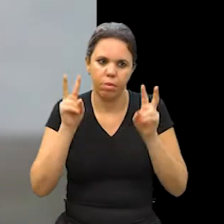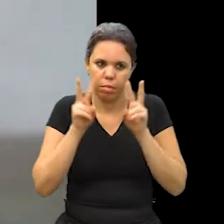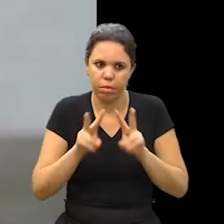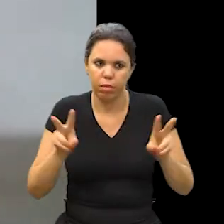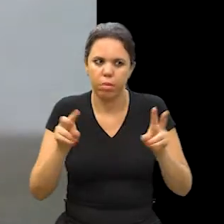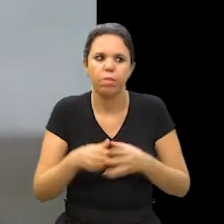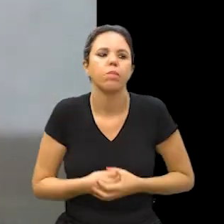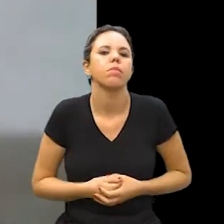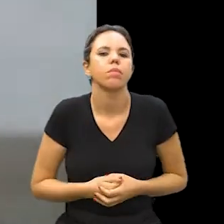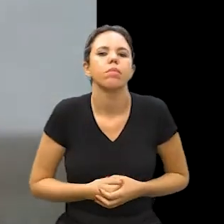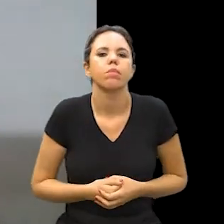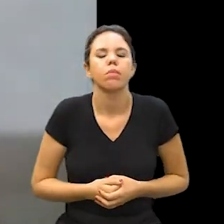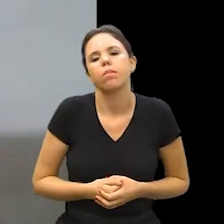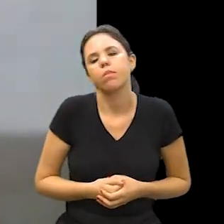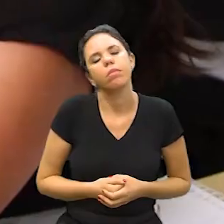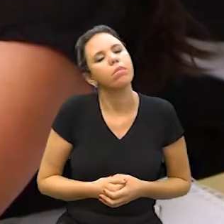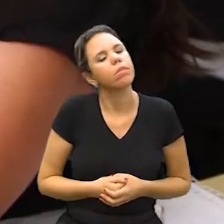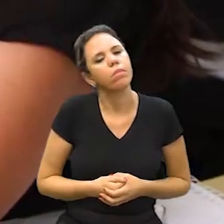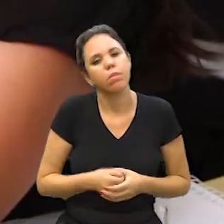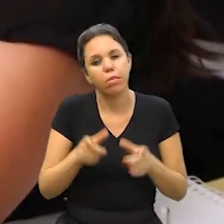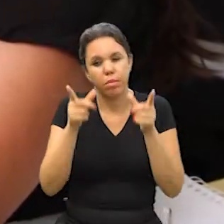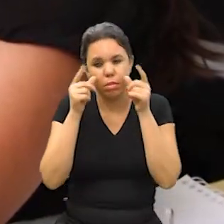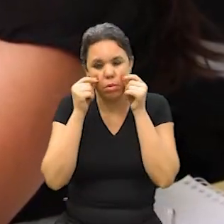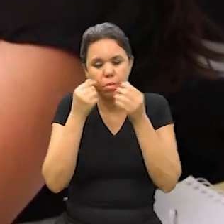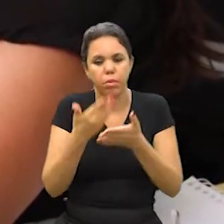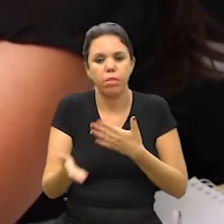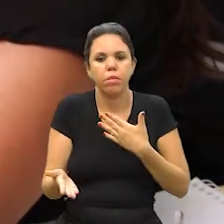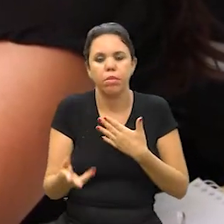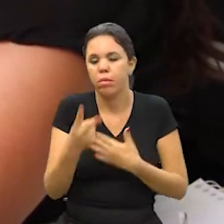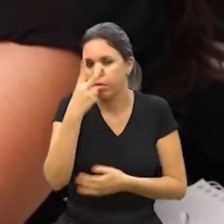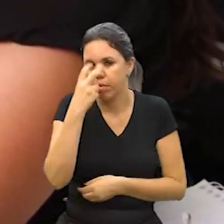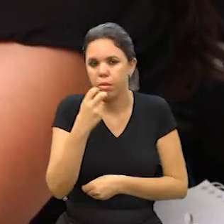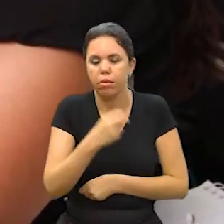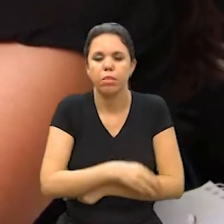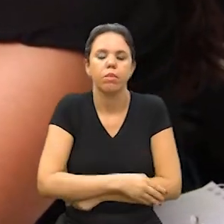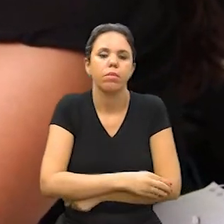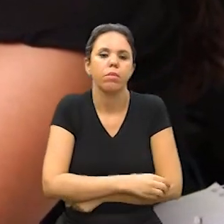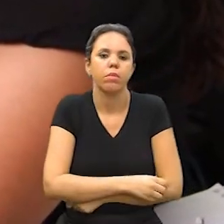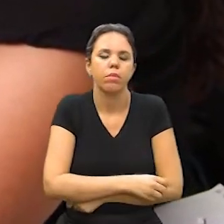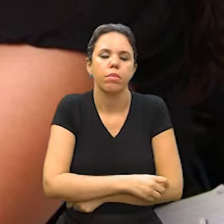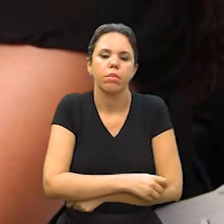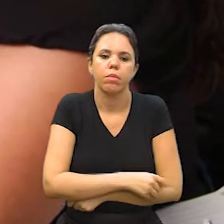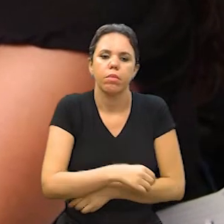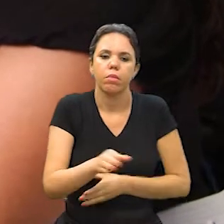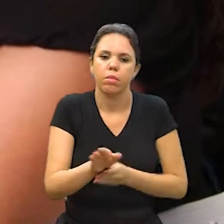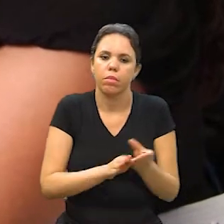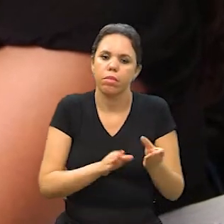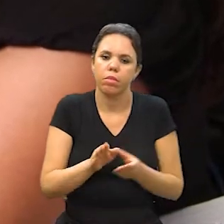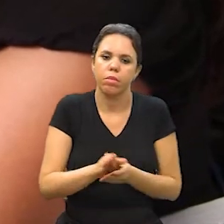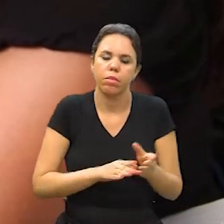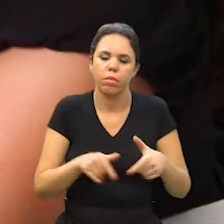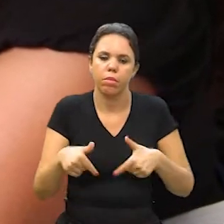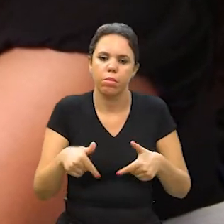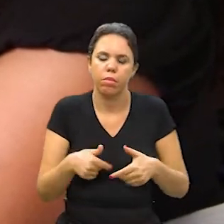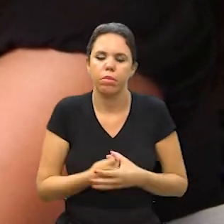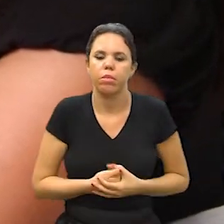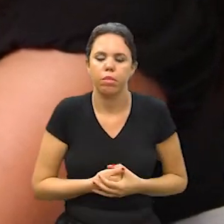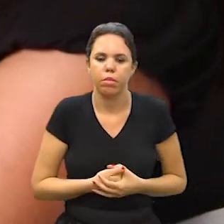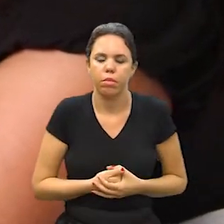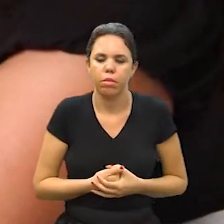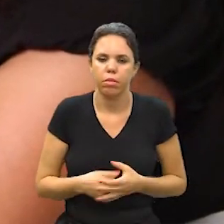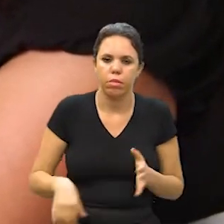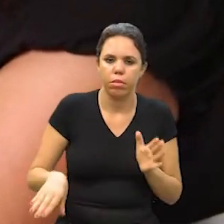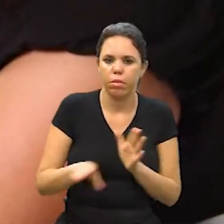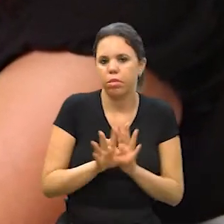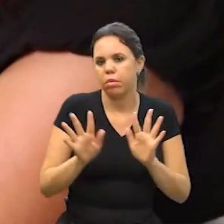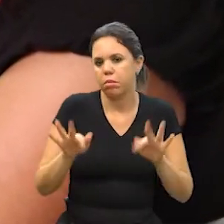visual, né? Acabam realmente perdendo a visão, chegando à cegueira. Se não forem orientados, se não for trabalhado, né, ele vai chegar